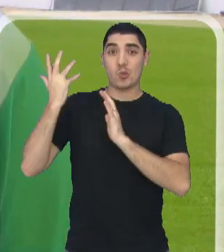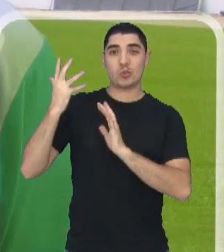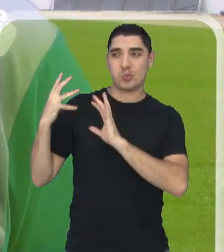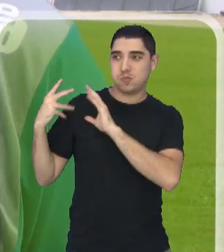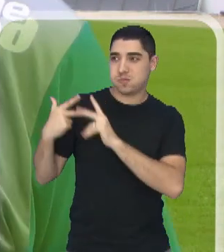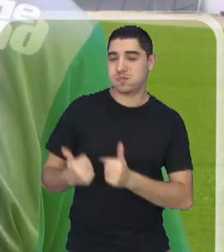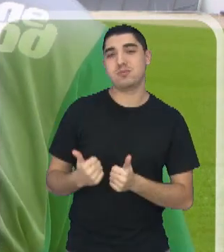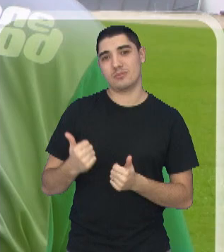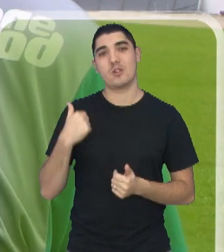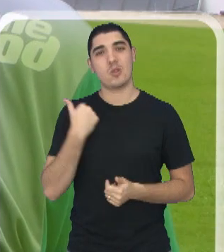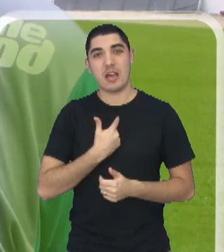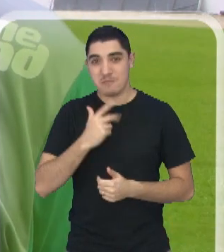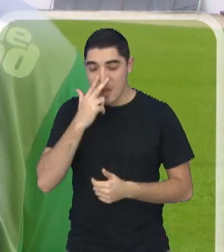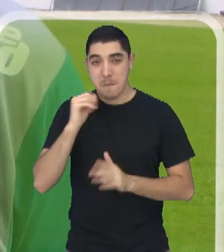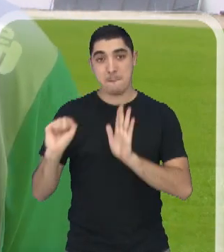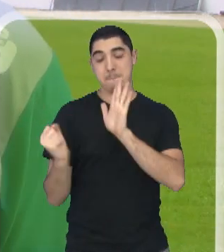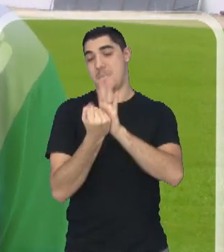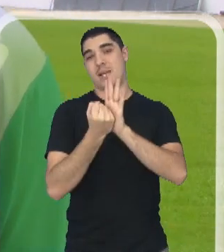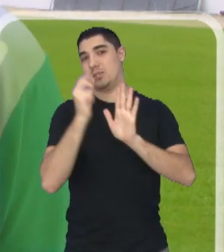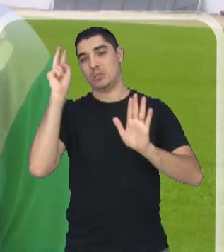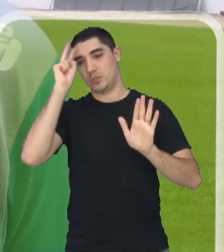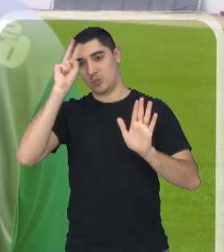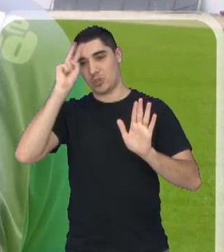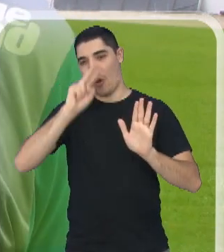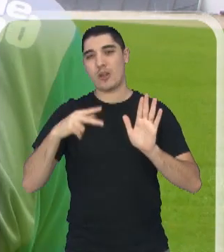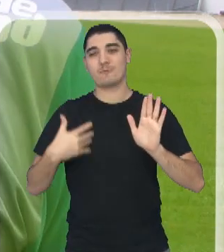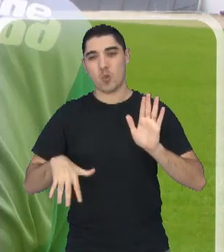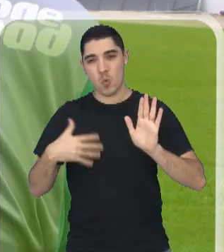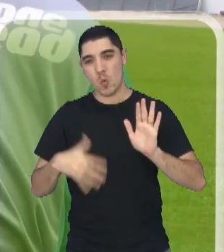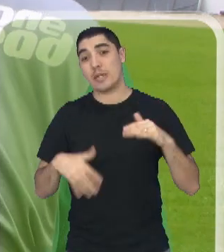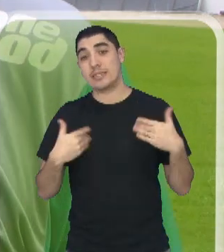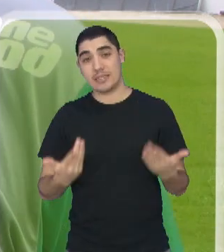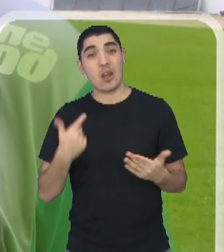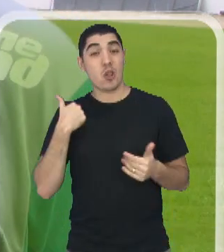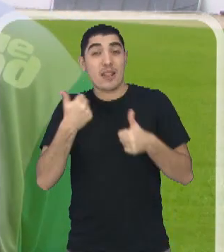Realmente entraria muito na história o